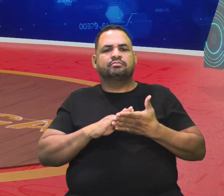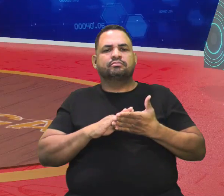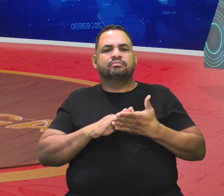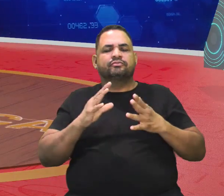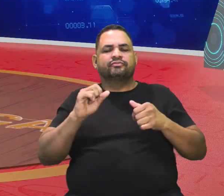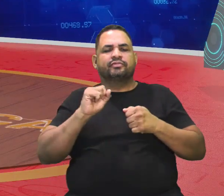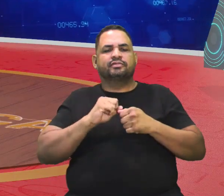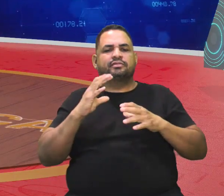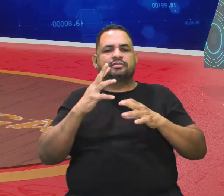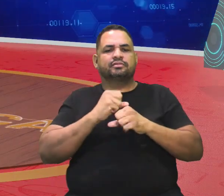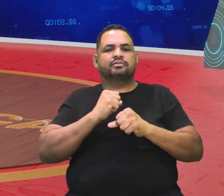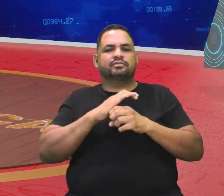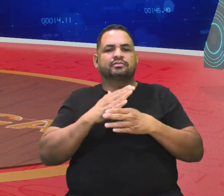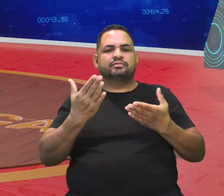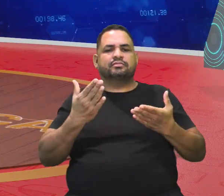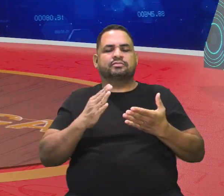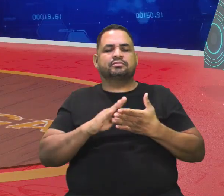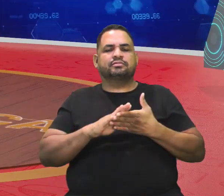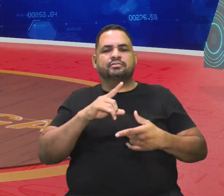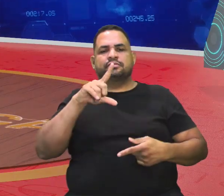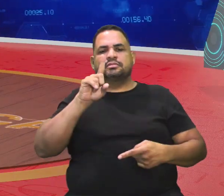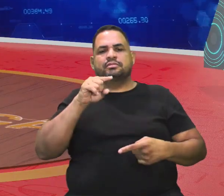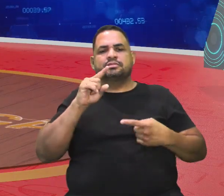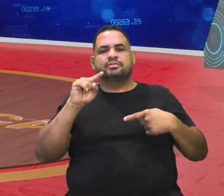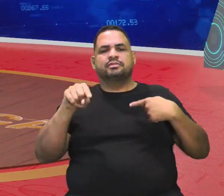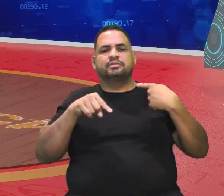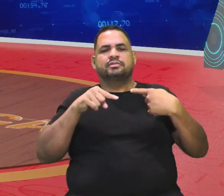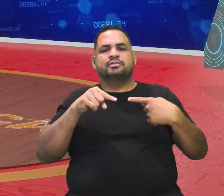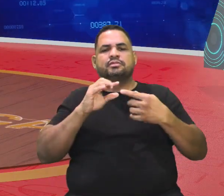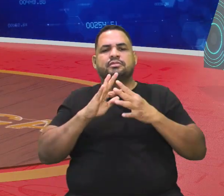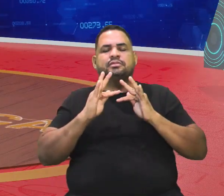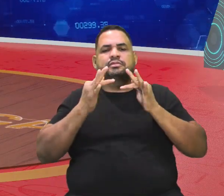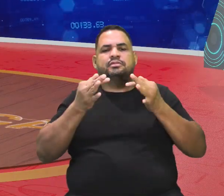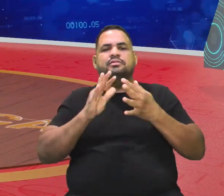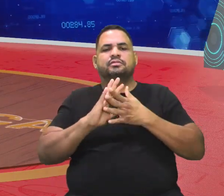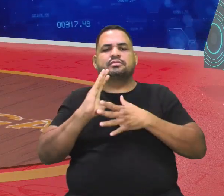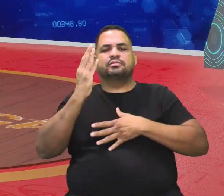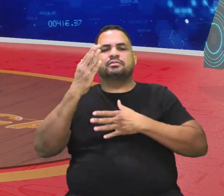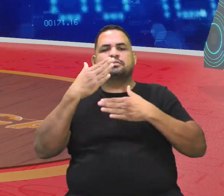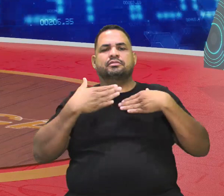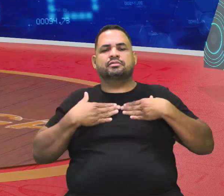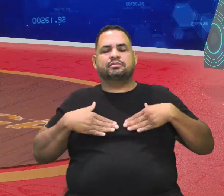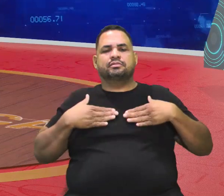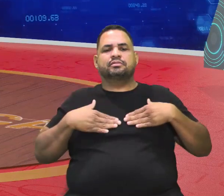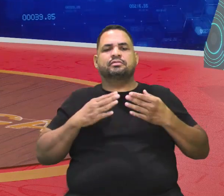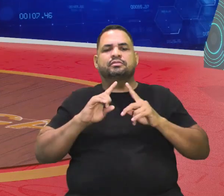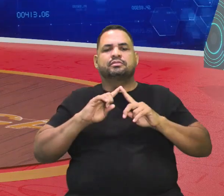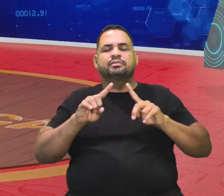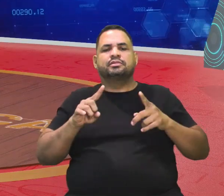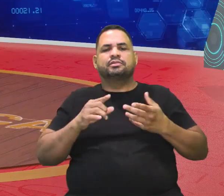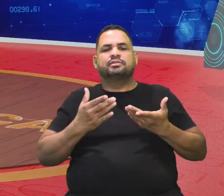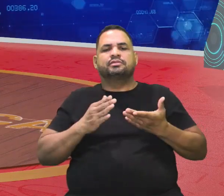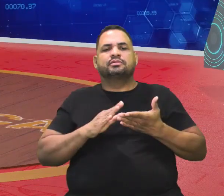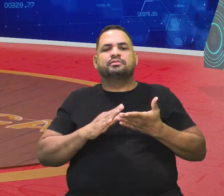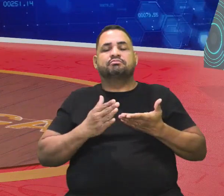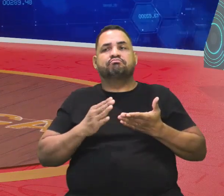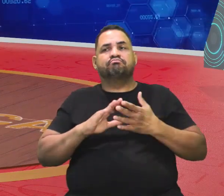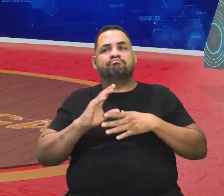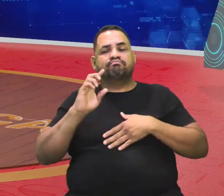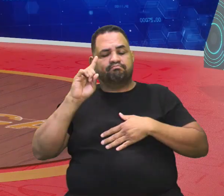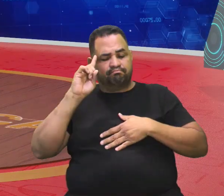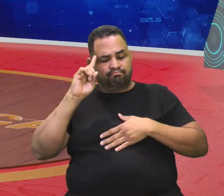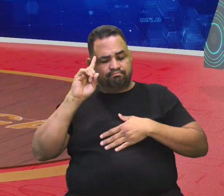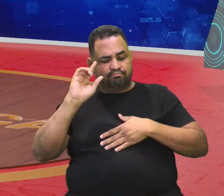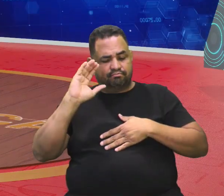o cálculo em prática, né? Que é o objetivo final da matemática, resolver com cálculos, né? Mas a maioria das vezes o